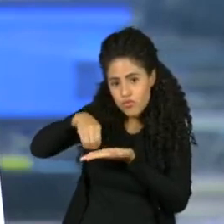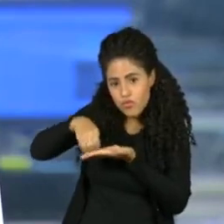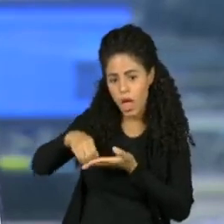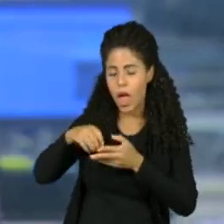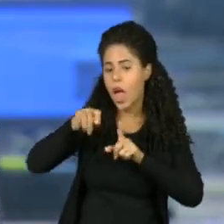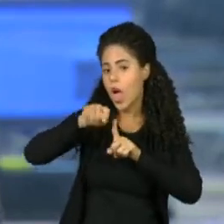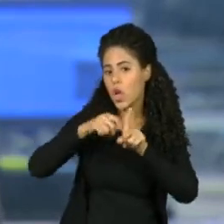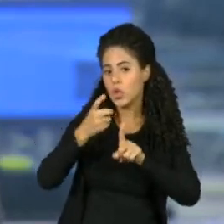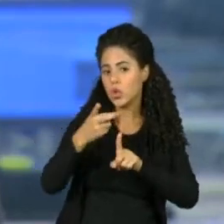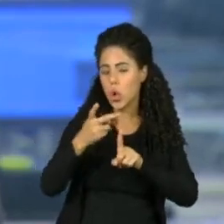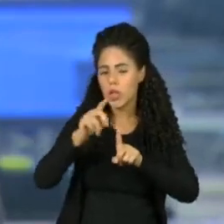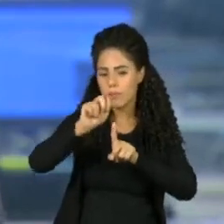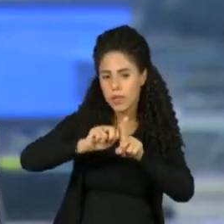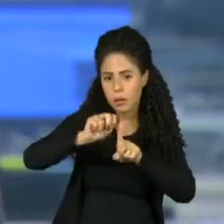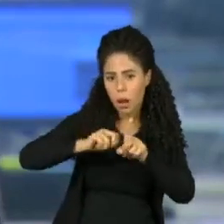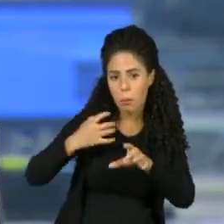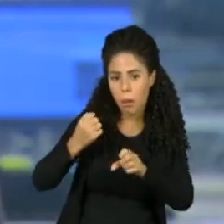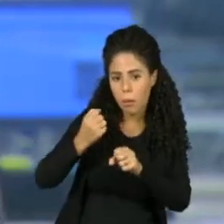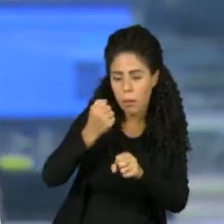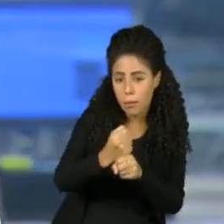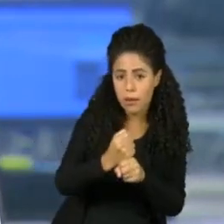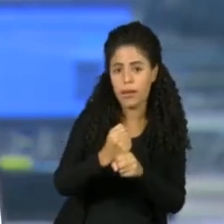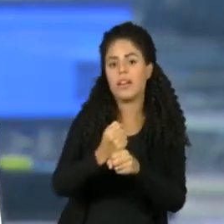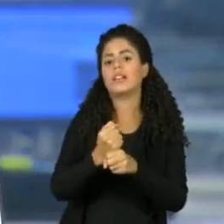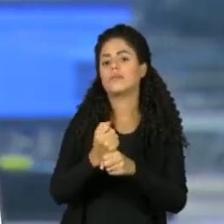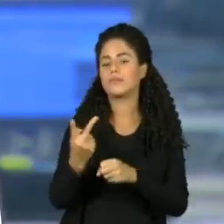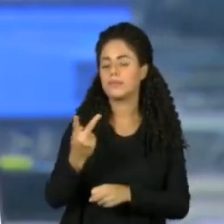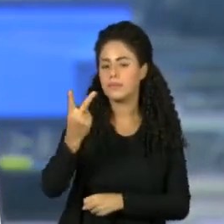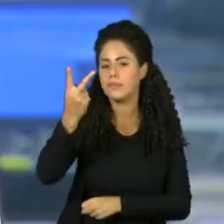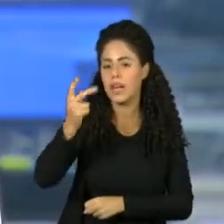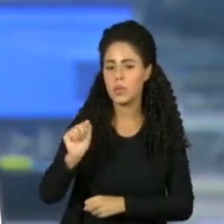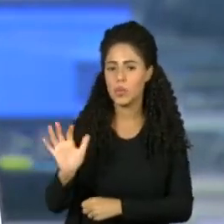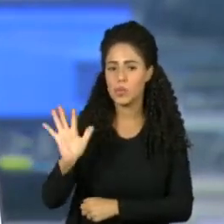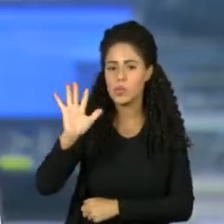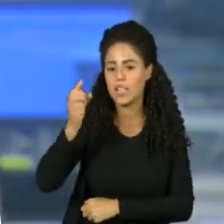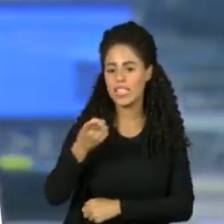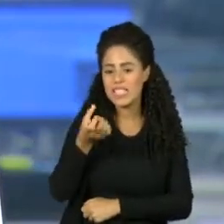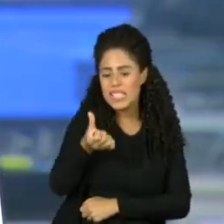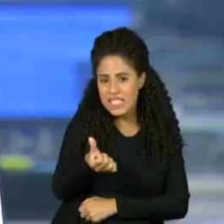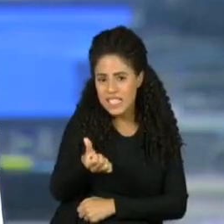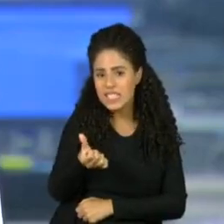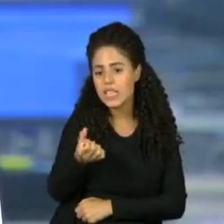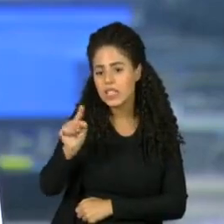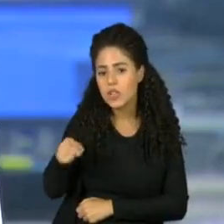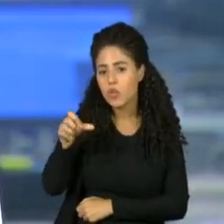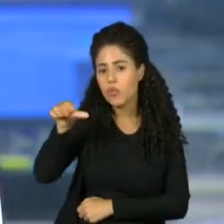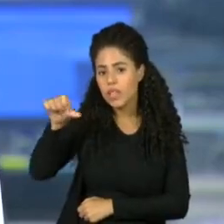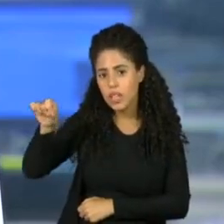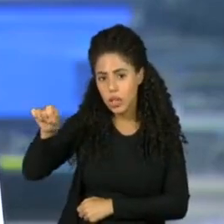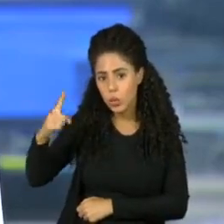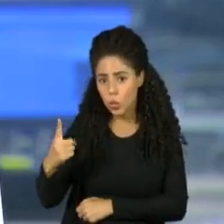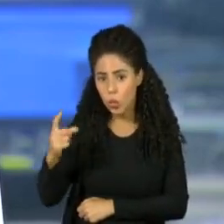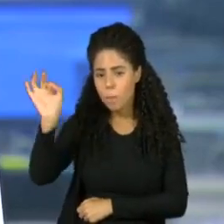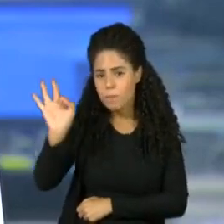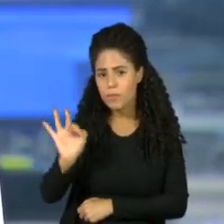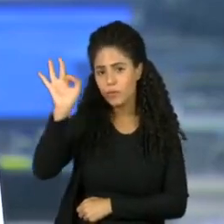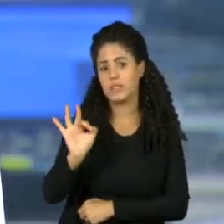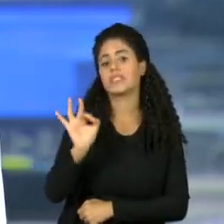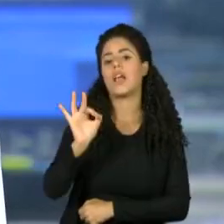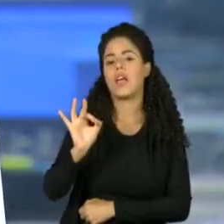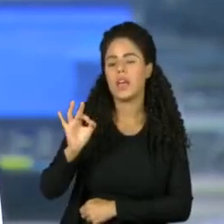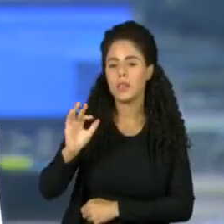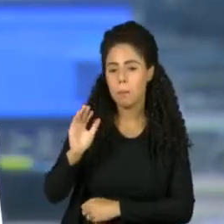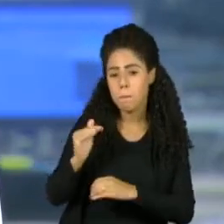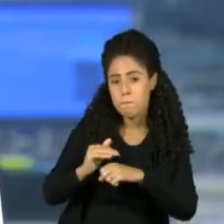últimos 12 meses a alta do índice Geral de preços do mercado foi 16,91 por cento a taxa